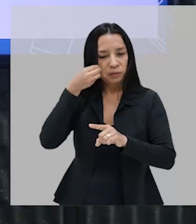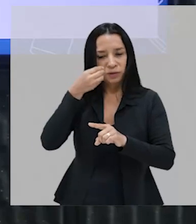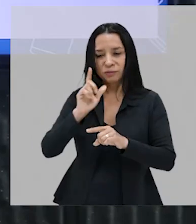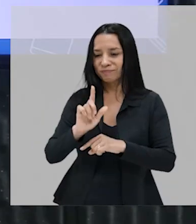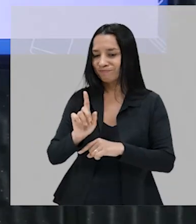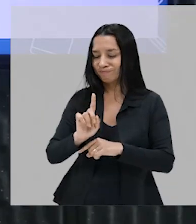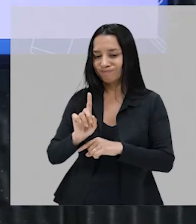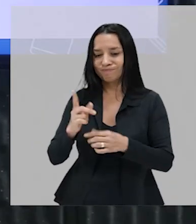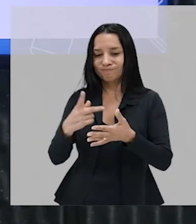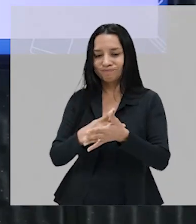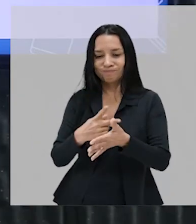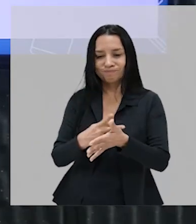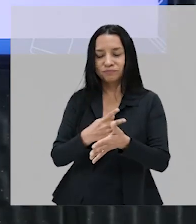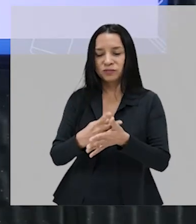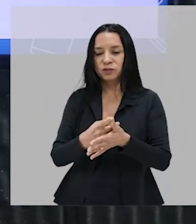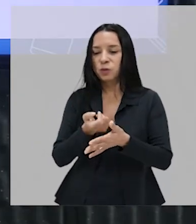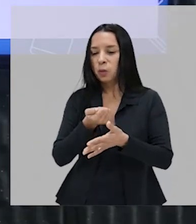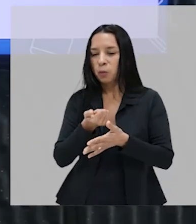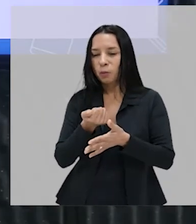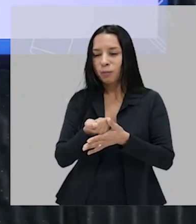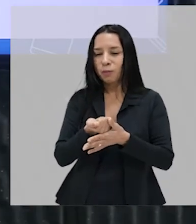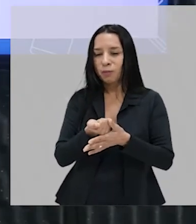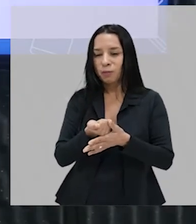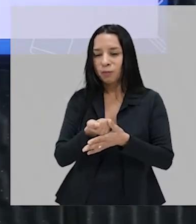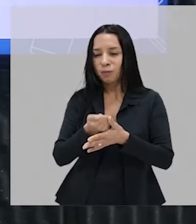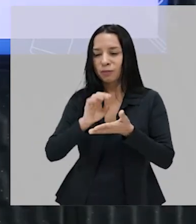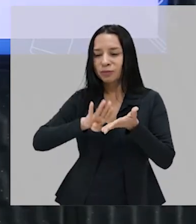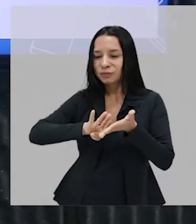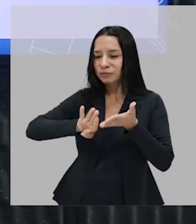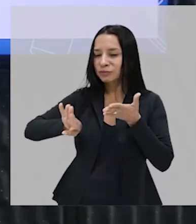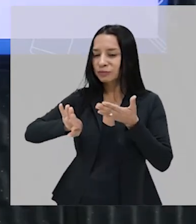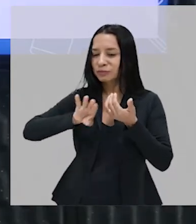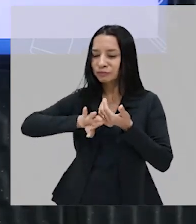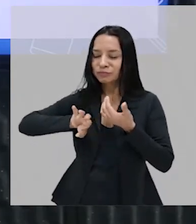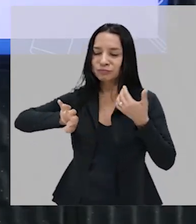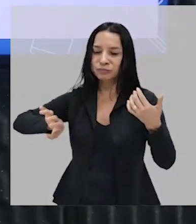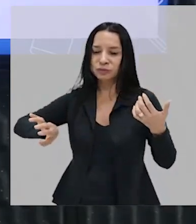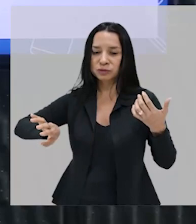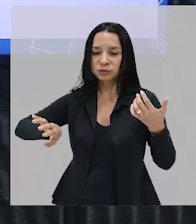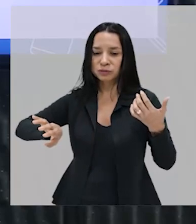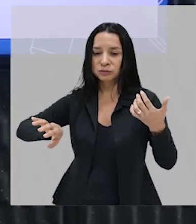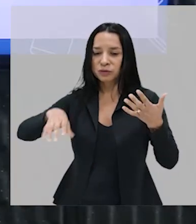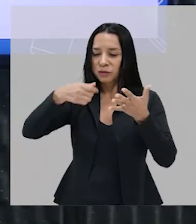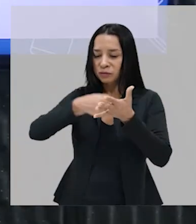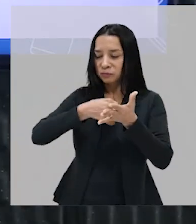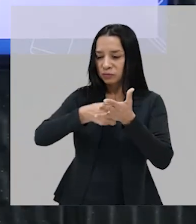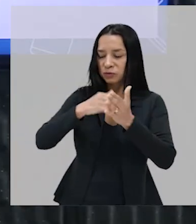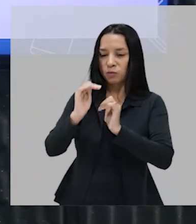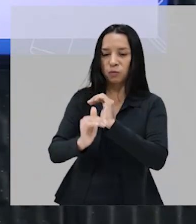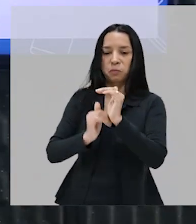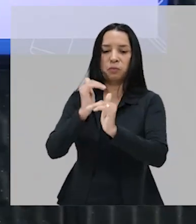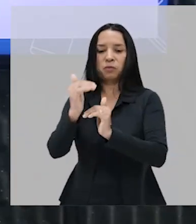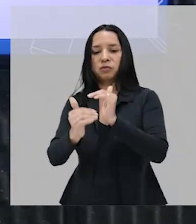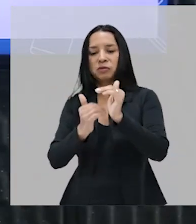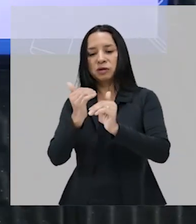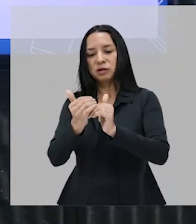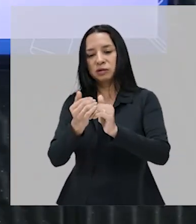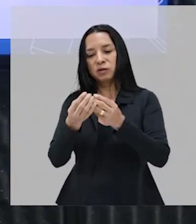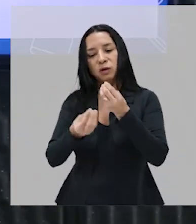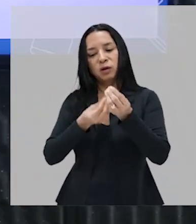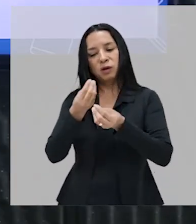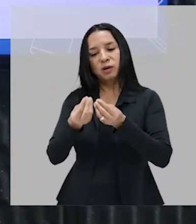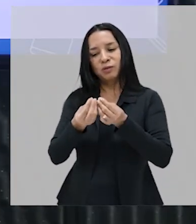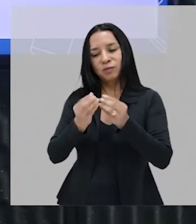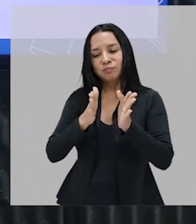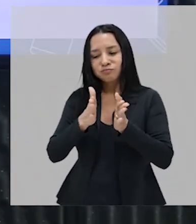aqui. Vai ficar um pouco duvidoso, muito fora, muito rígido, vai enrijecer o processo, e como enrijecimento não vai dar muito